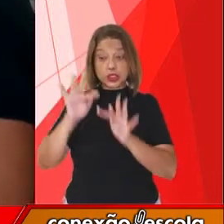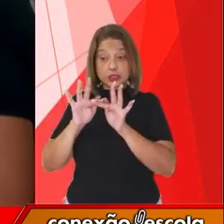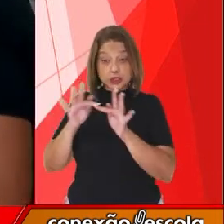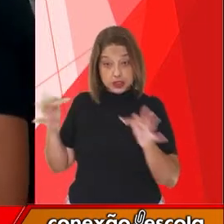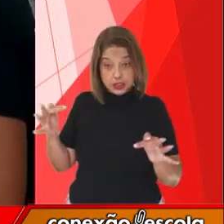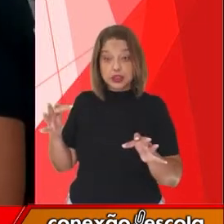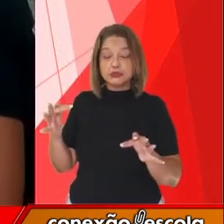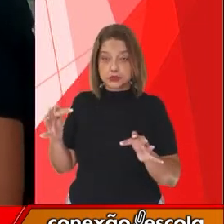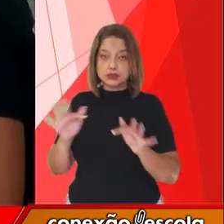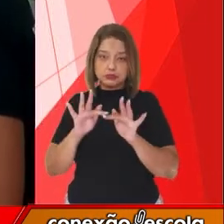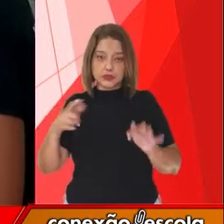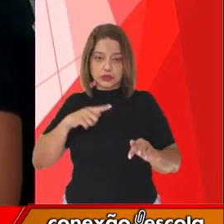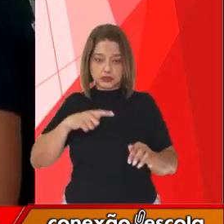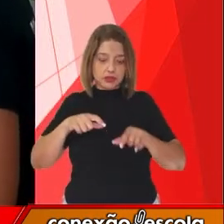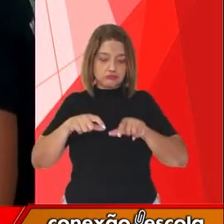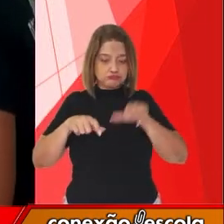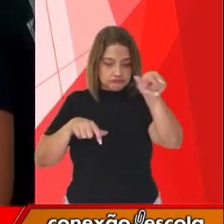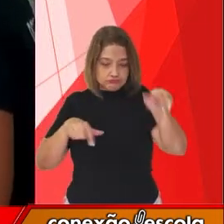linha do simples.